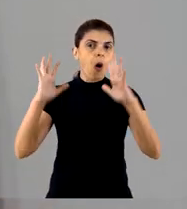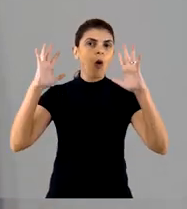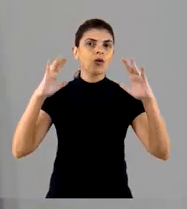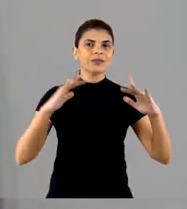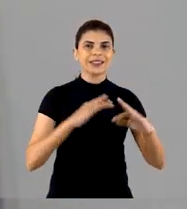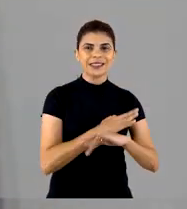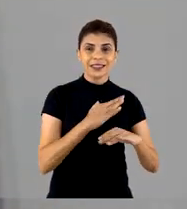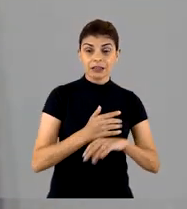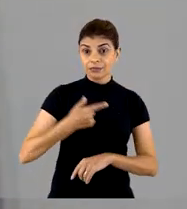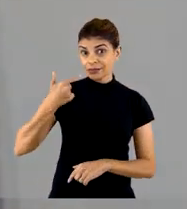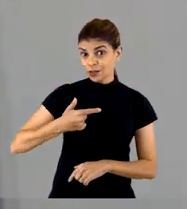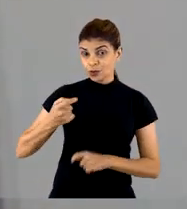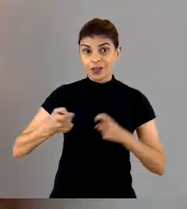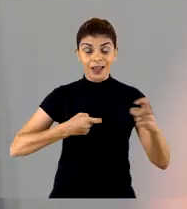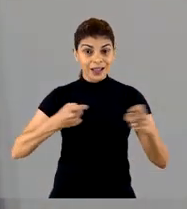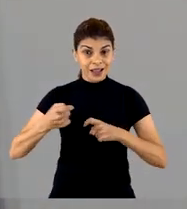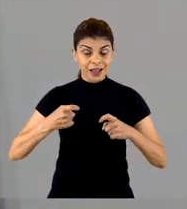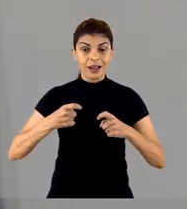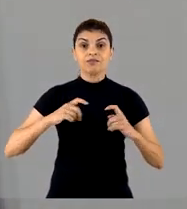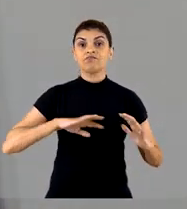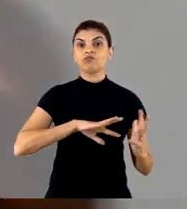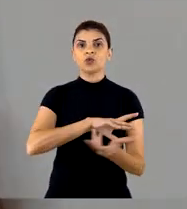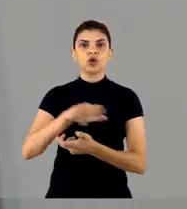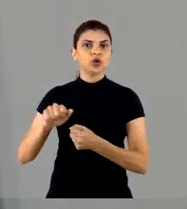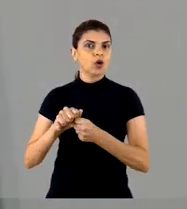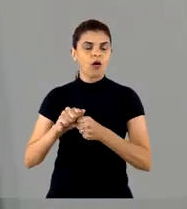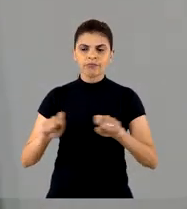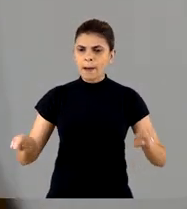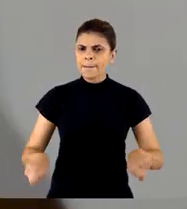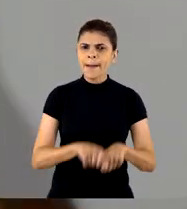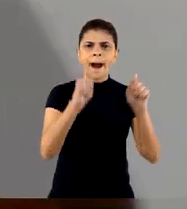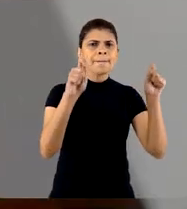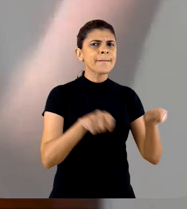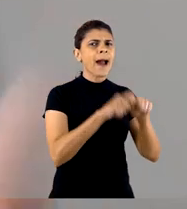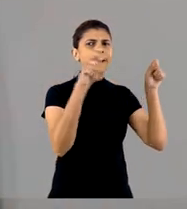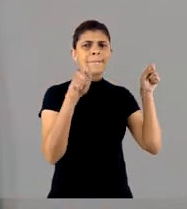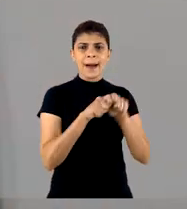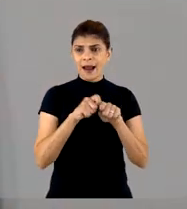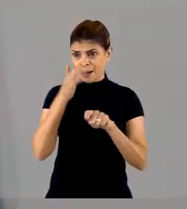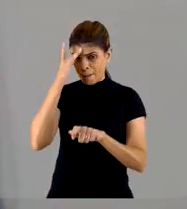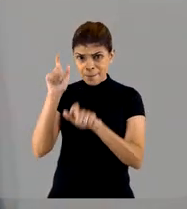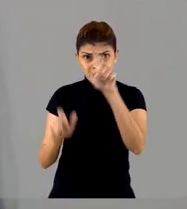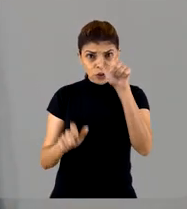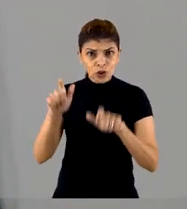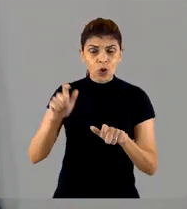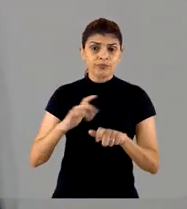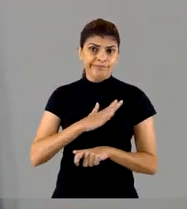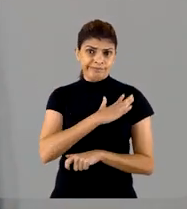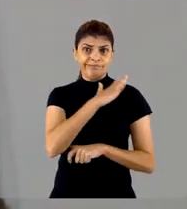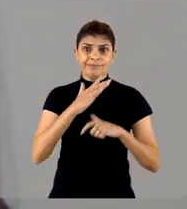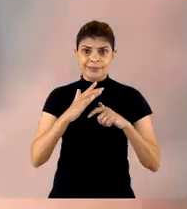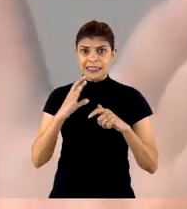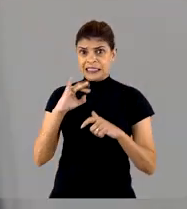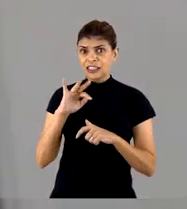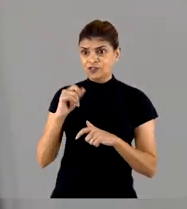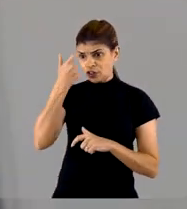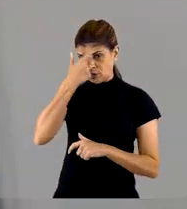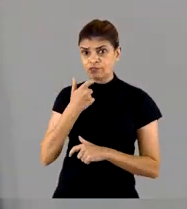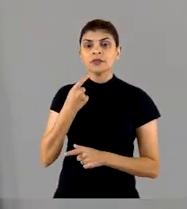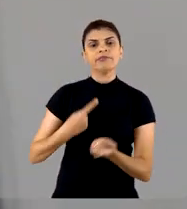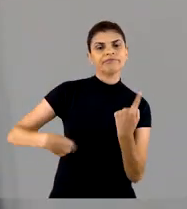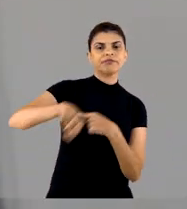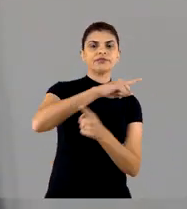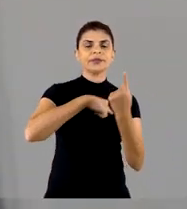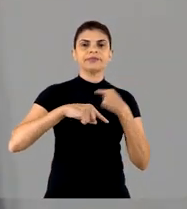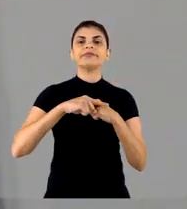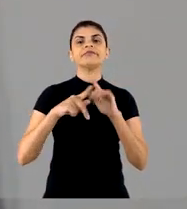né? Na Segunda Guerra Mundial isso se radicaliza. Os civis passam a fazer parte do alvo de guerra. Isso é uma quebra de um